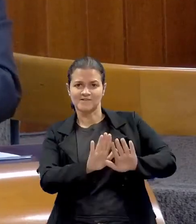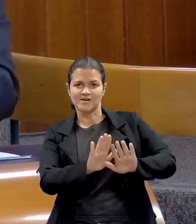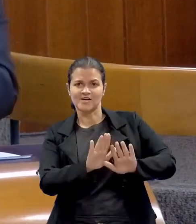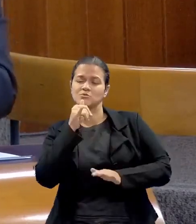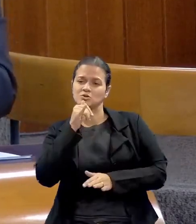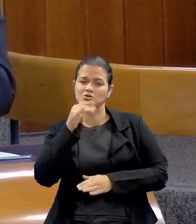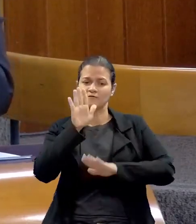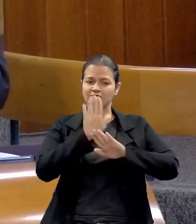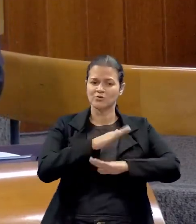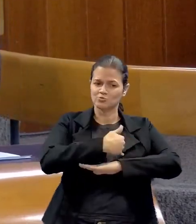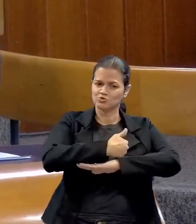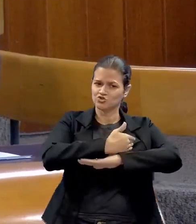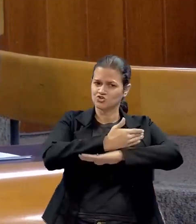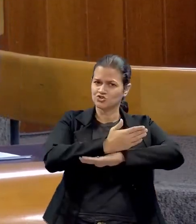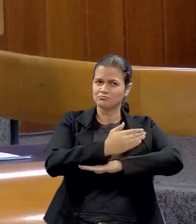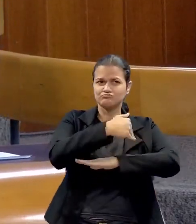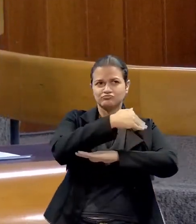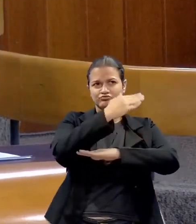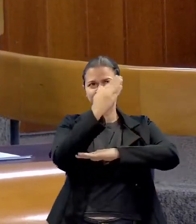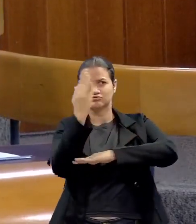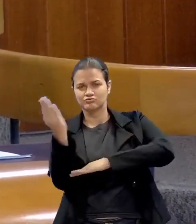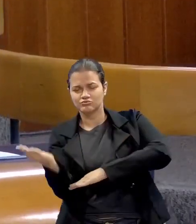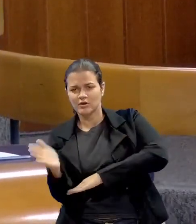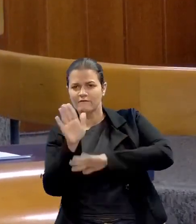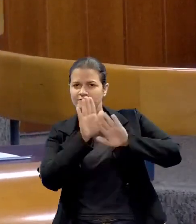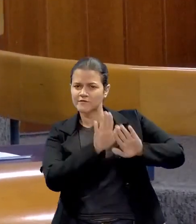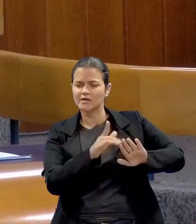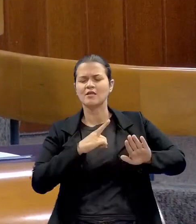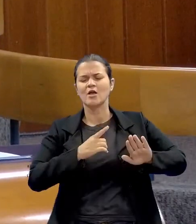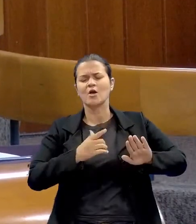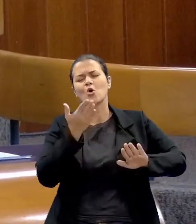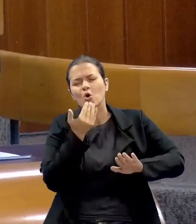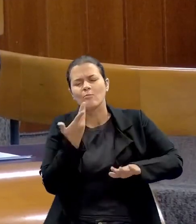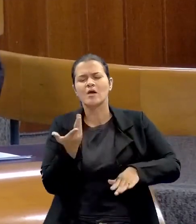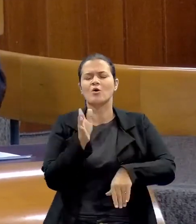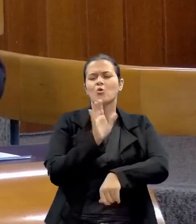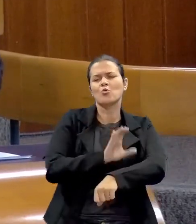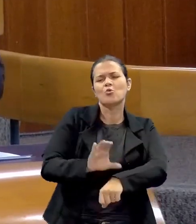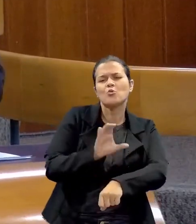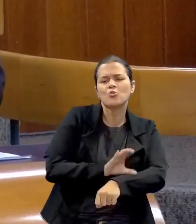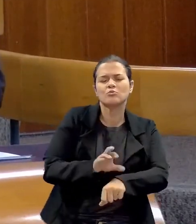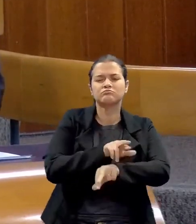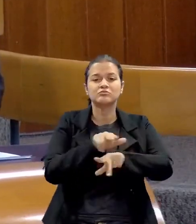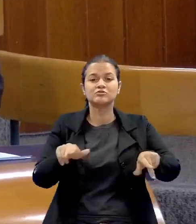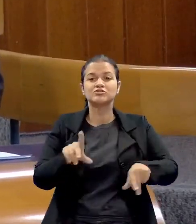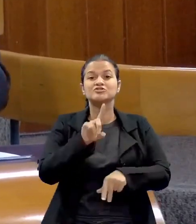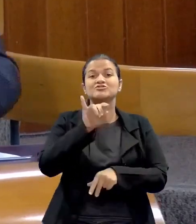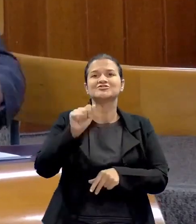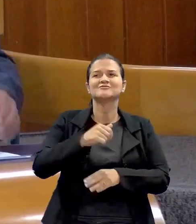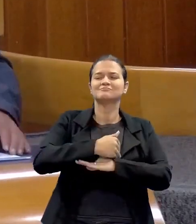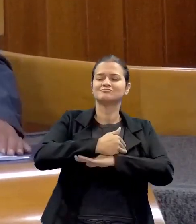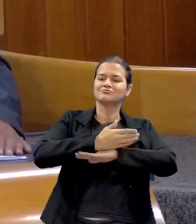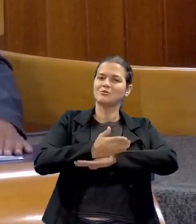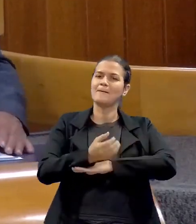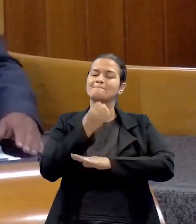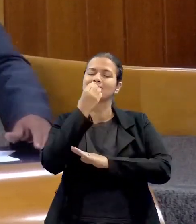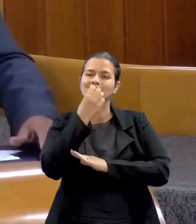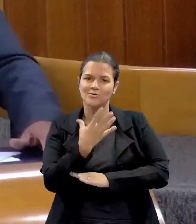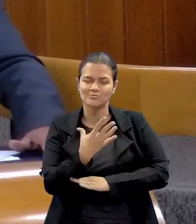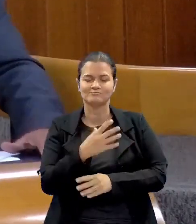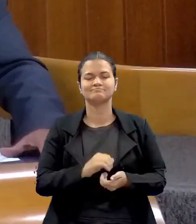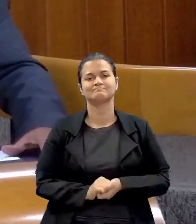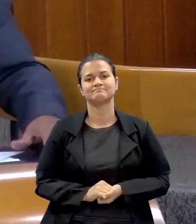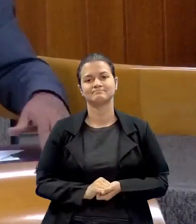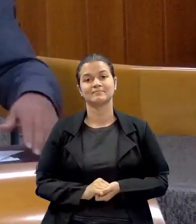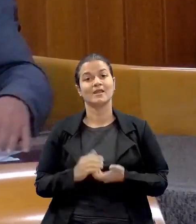Onde eles passam o dia, realmente tendo alimentação, curso, para que o dia seja menor, ok? E